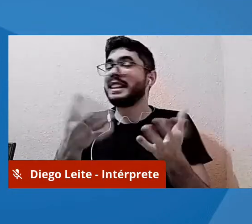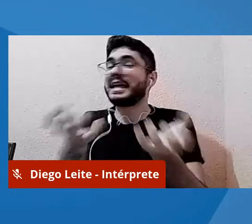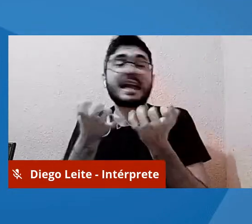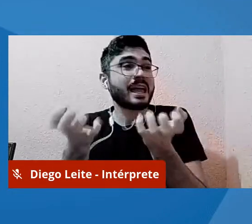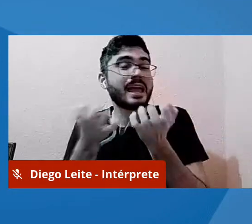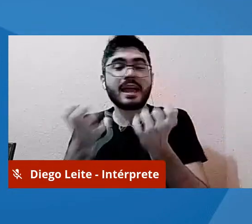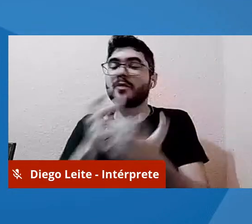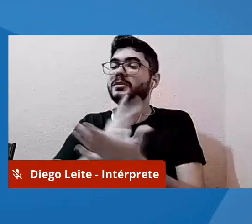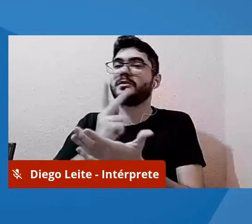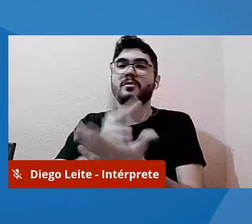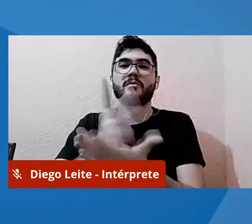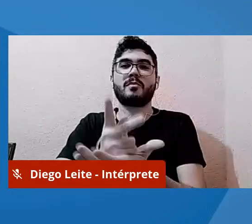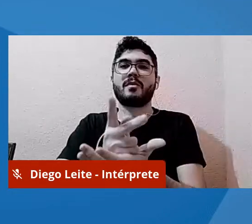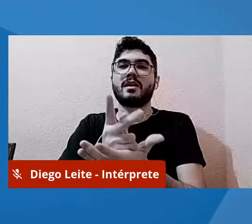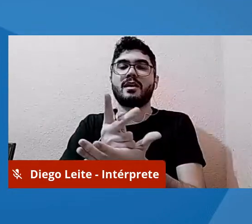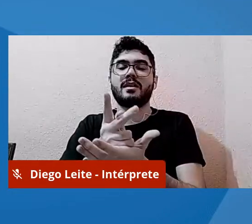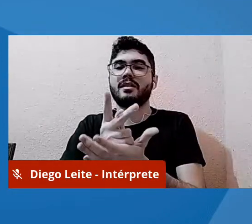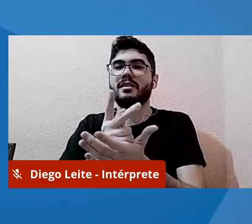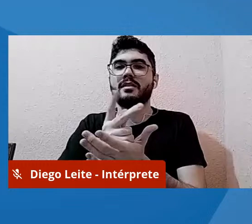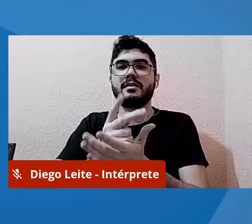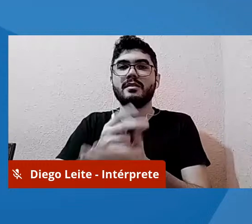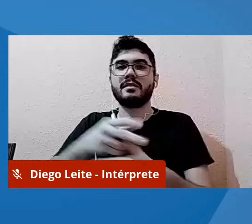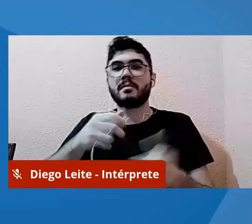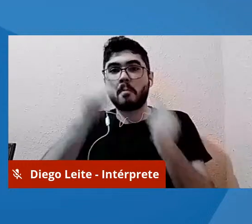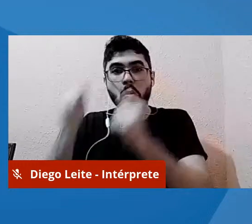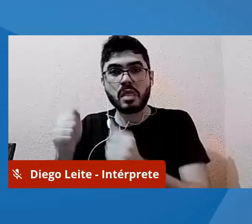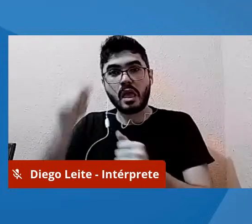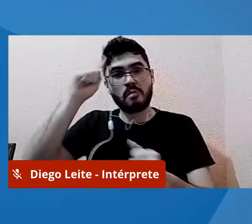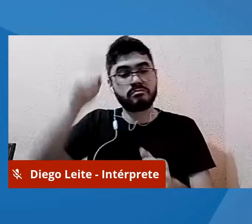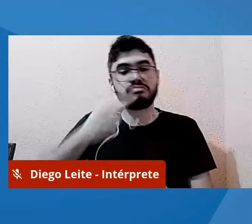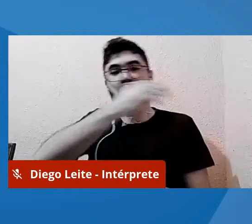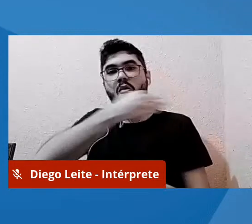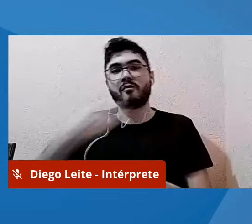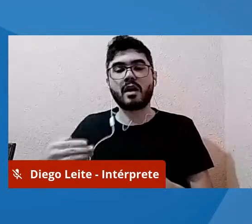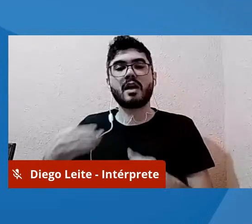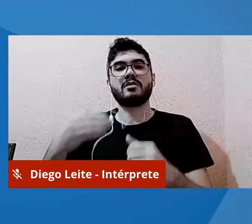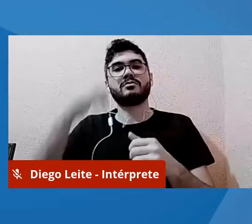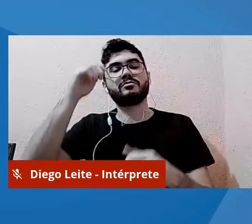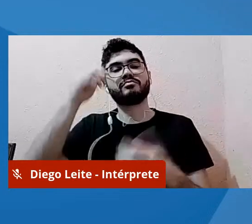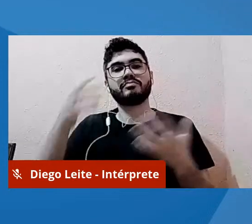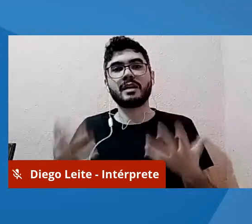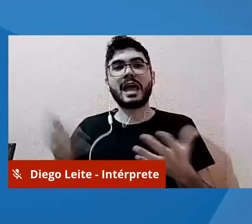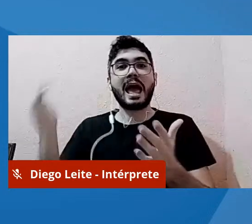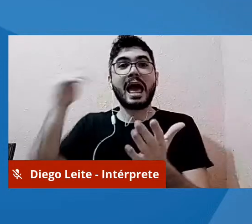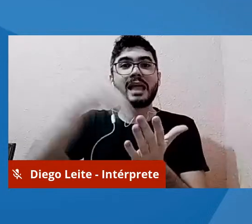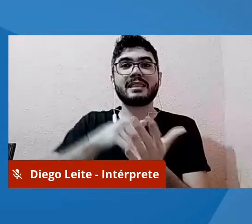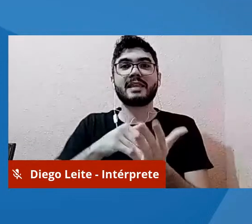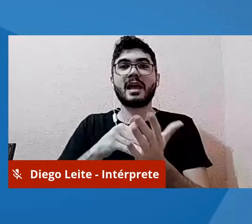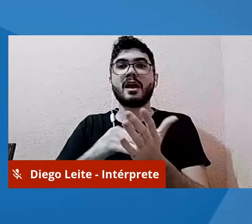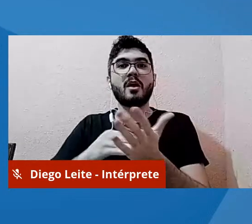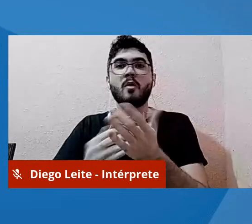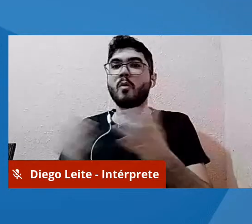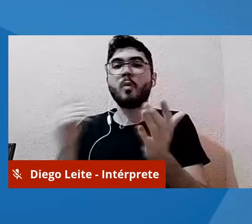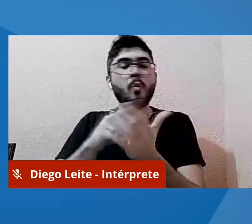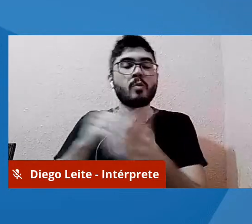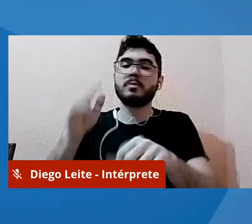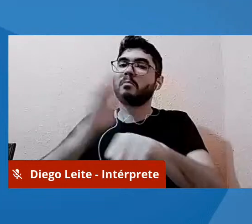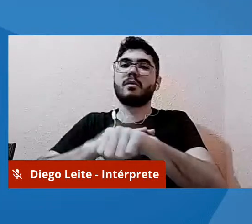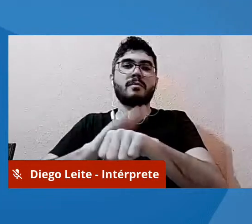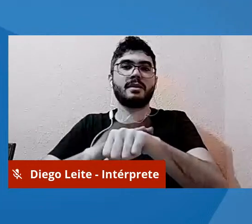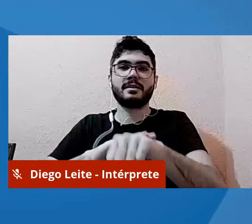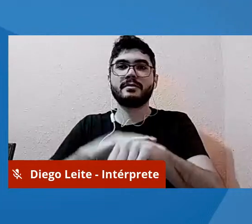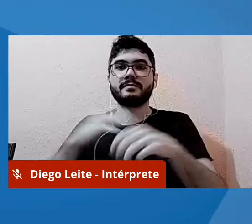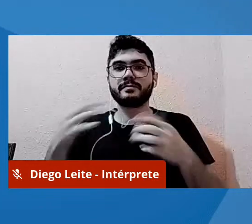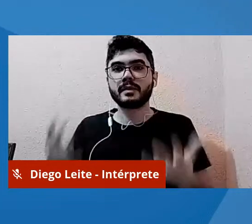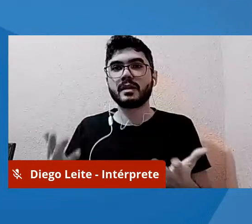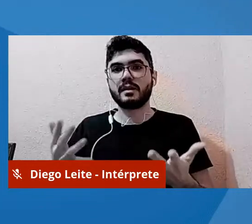isso será um regime autoritário, né, se ele conseguir isso, né, um regime semiditatorial, né, de